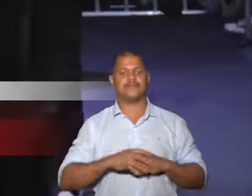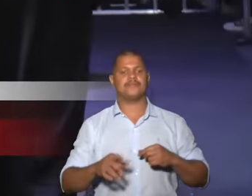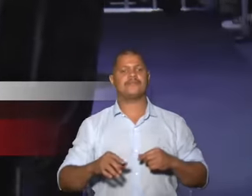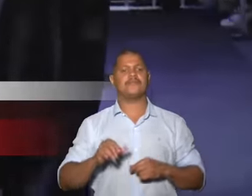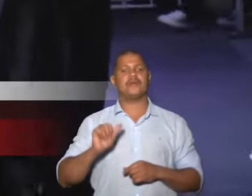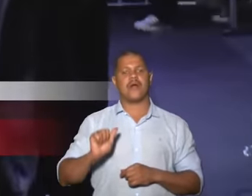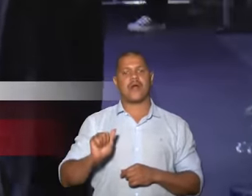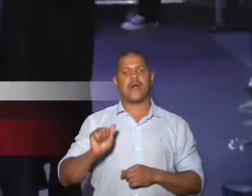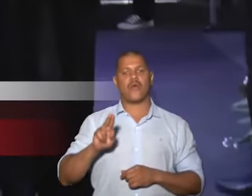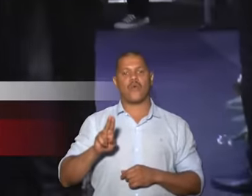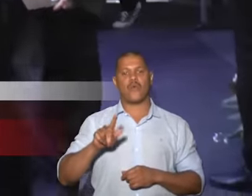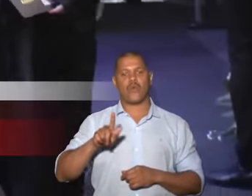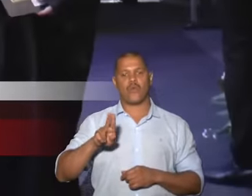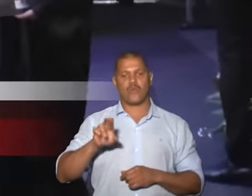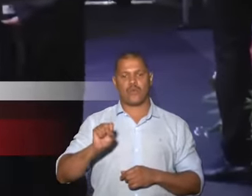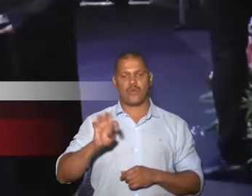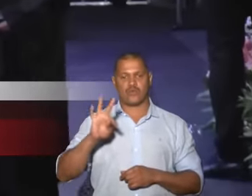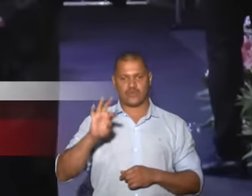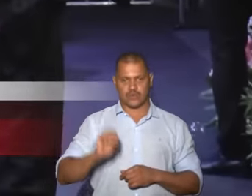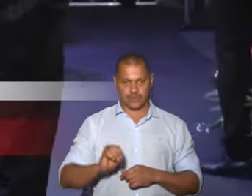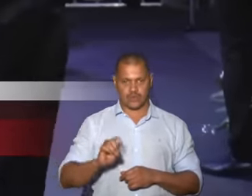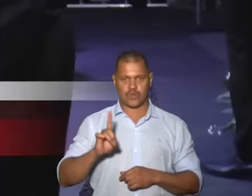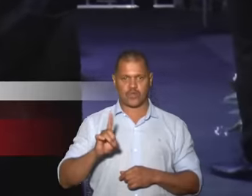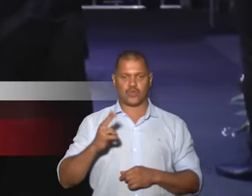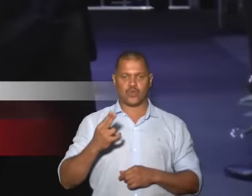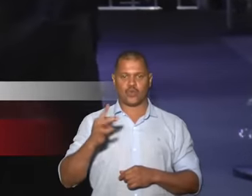Augusto César Vieira Dutra,